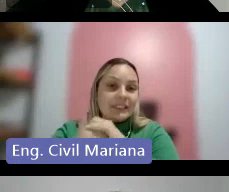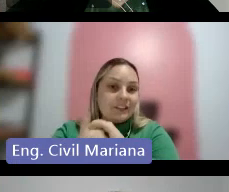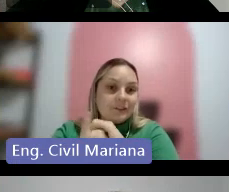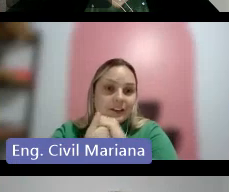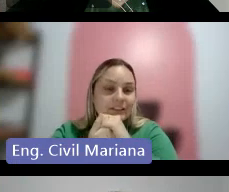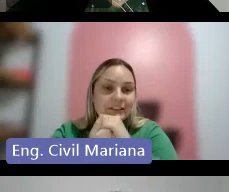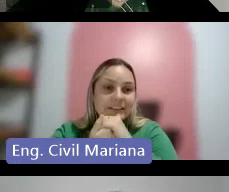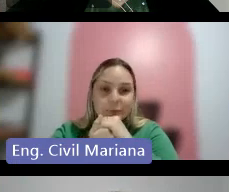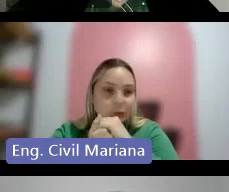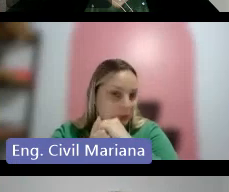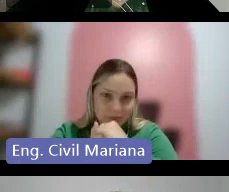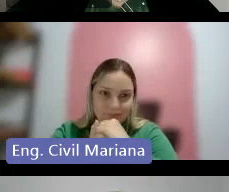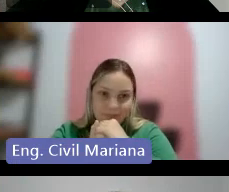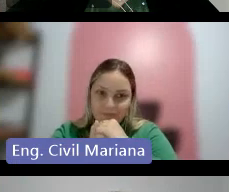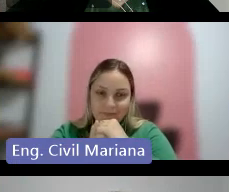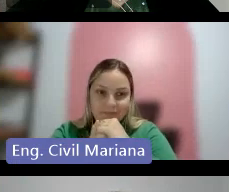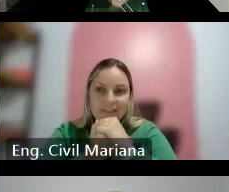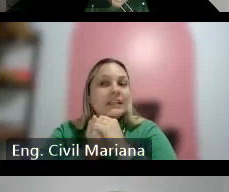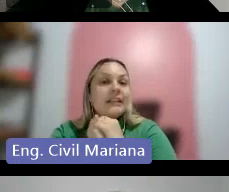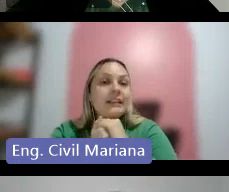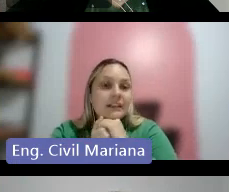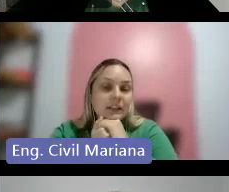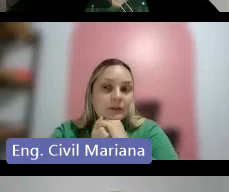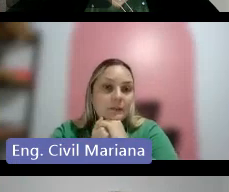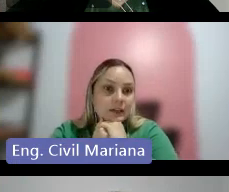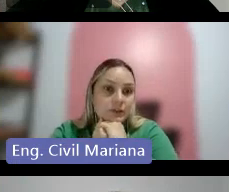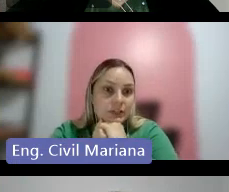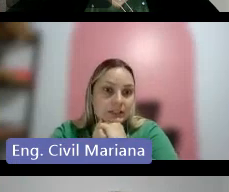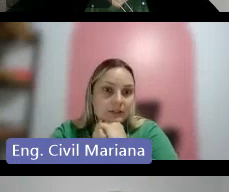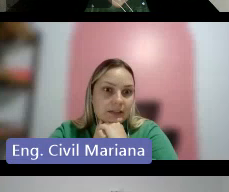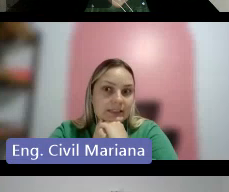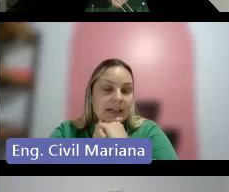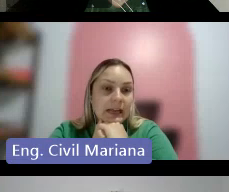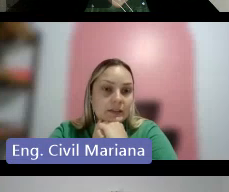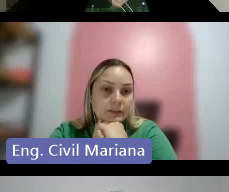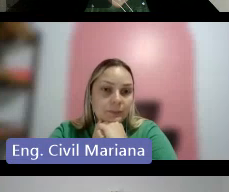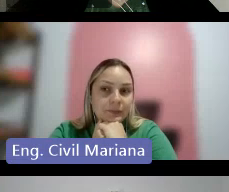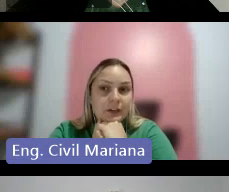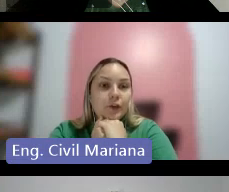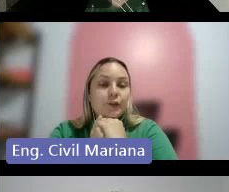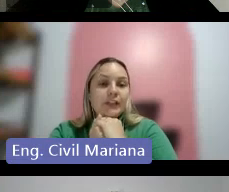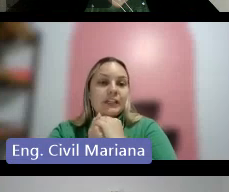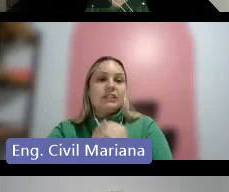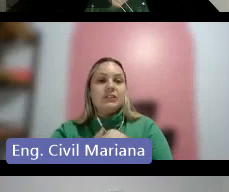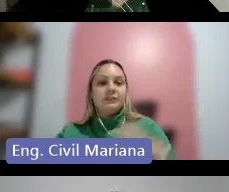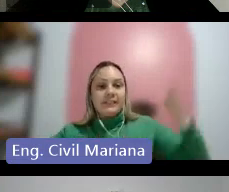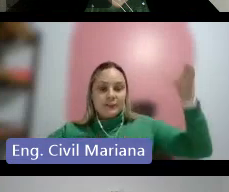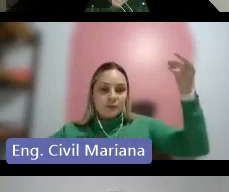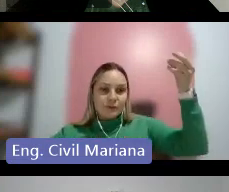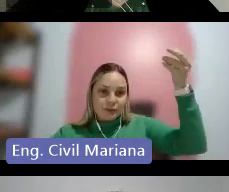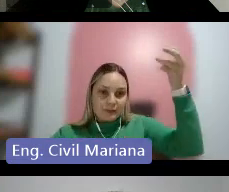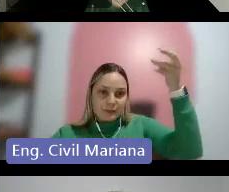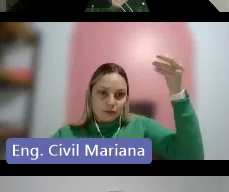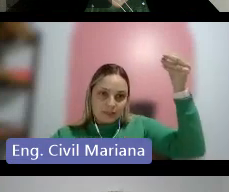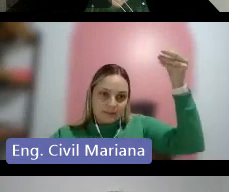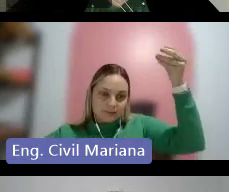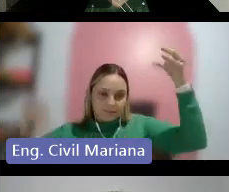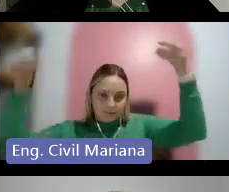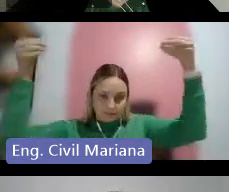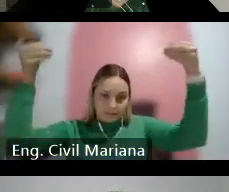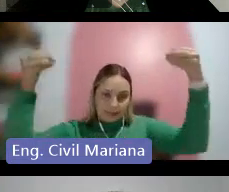São coisas assim fora do comum. E então a minha sugestão nesse caso foi que a gente fizesse como se fosse